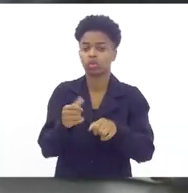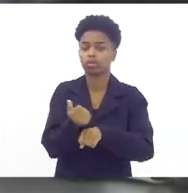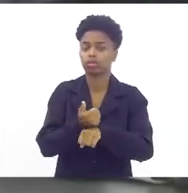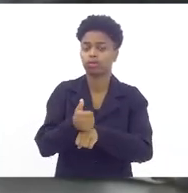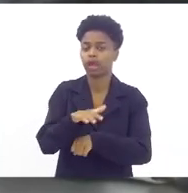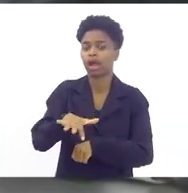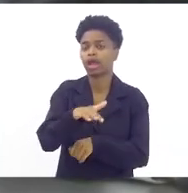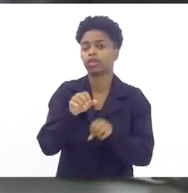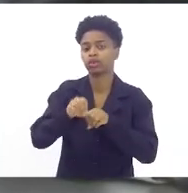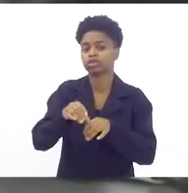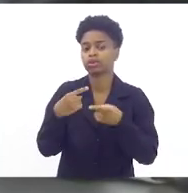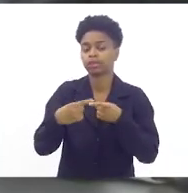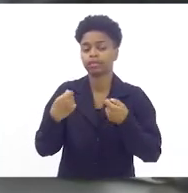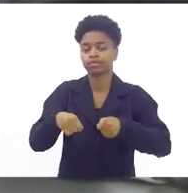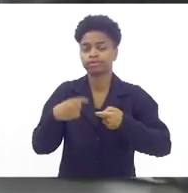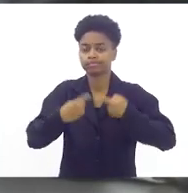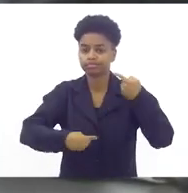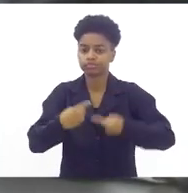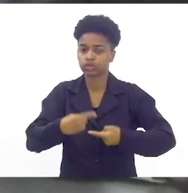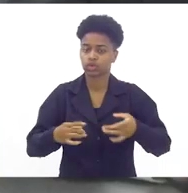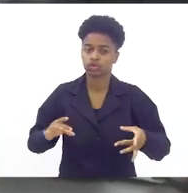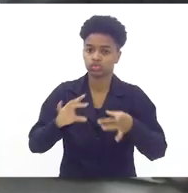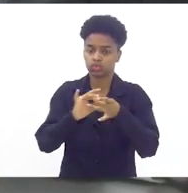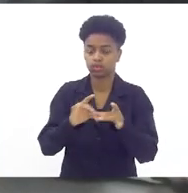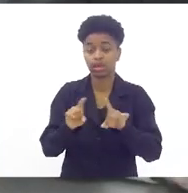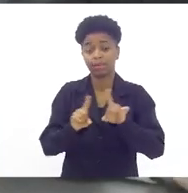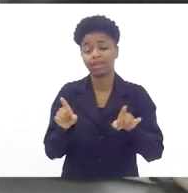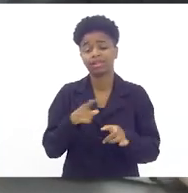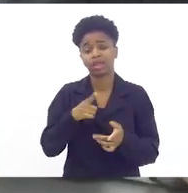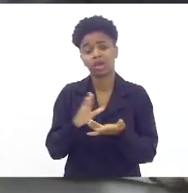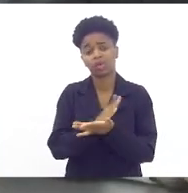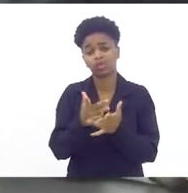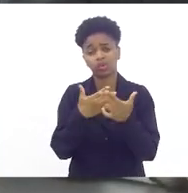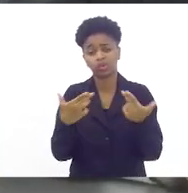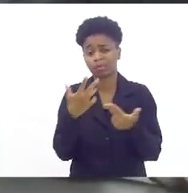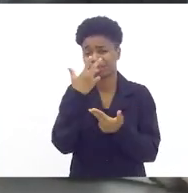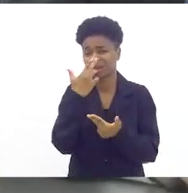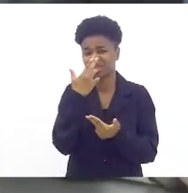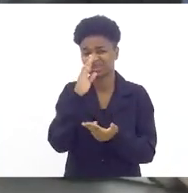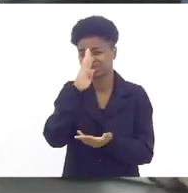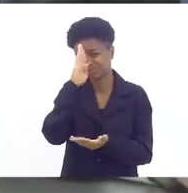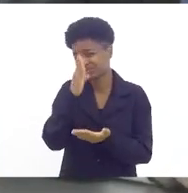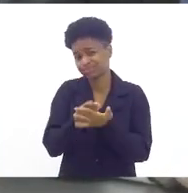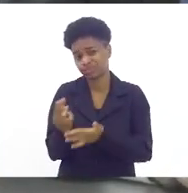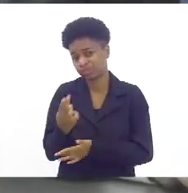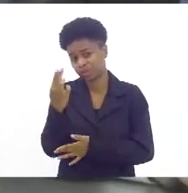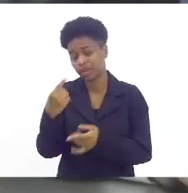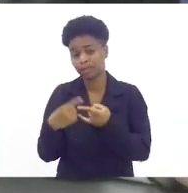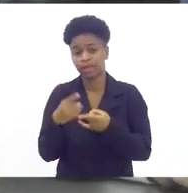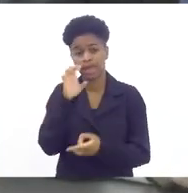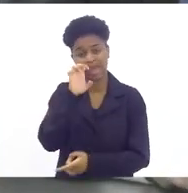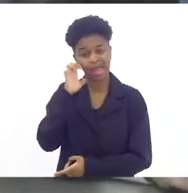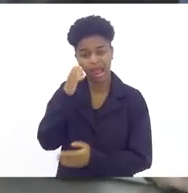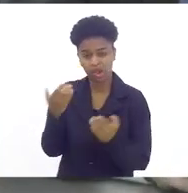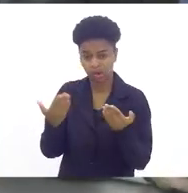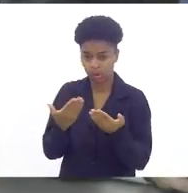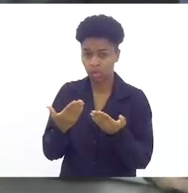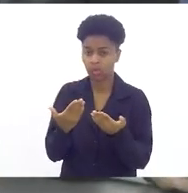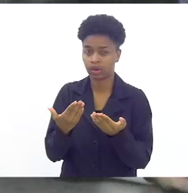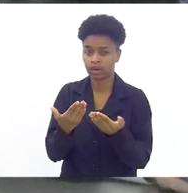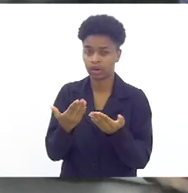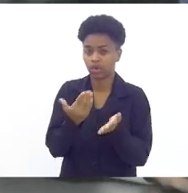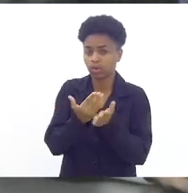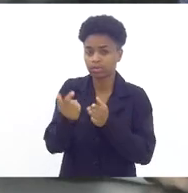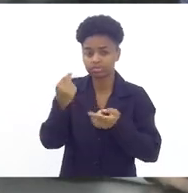em conjunto E tem acho que assim são quase inacreditáveis Deputado da Érica vos excelência tá agora pegando né